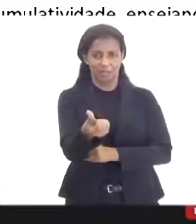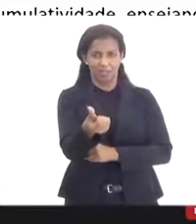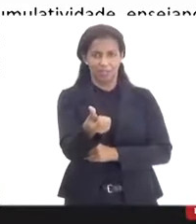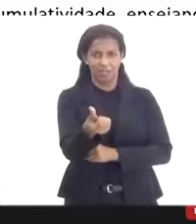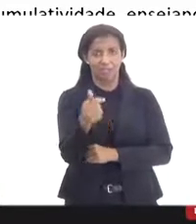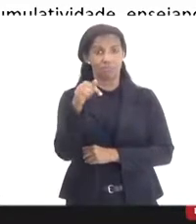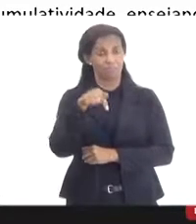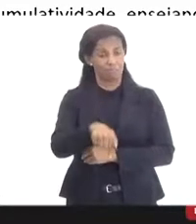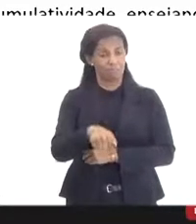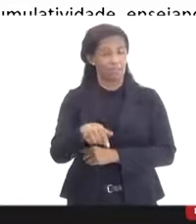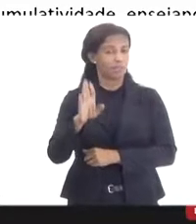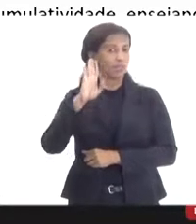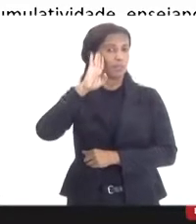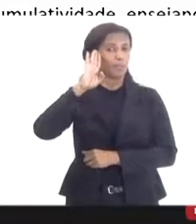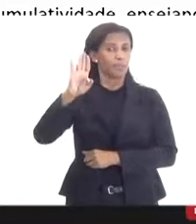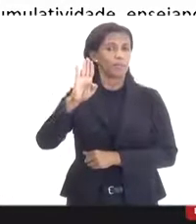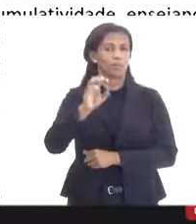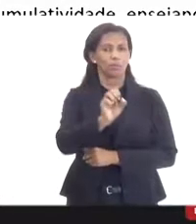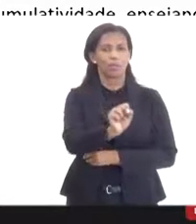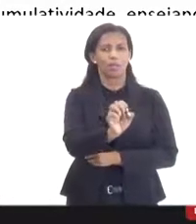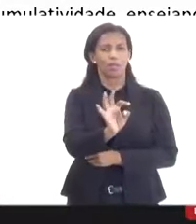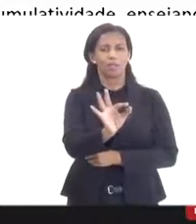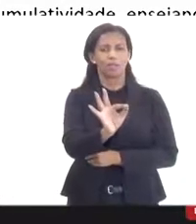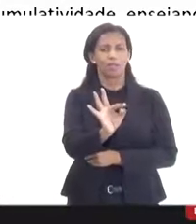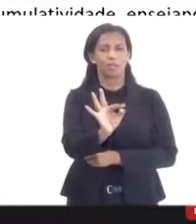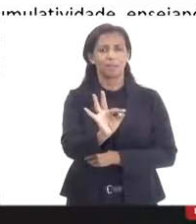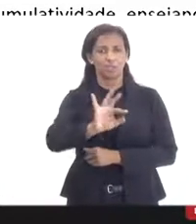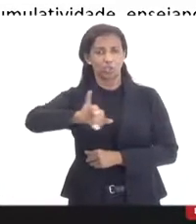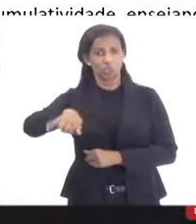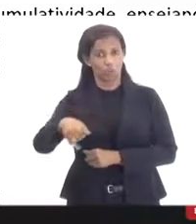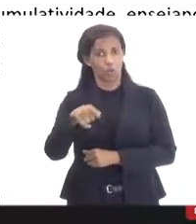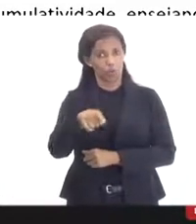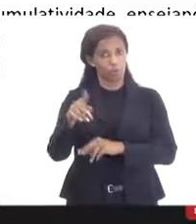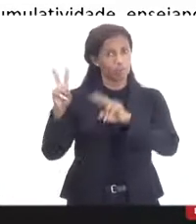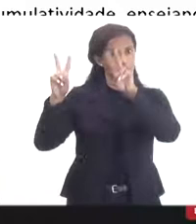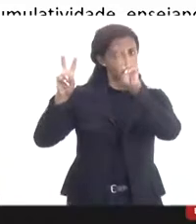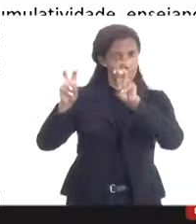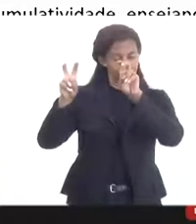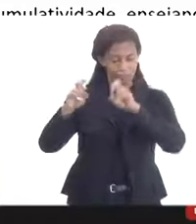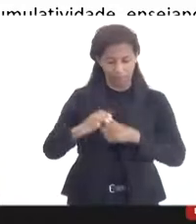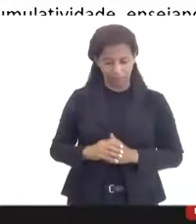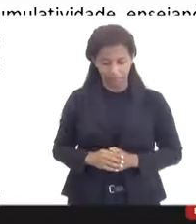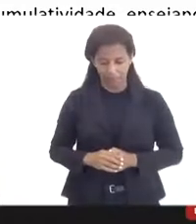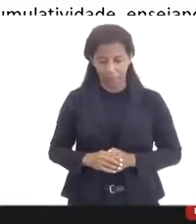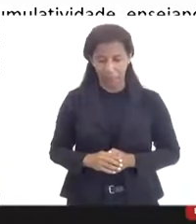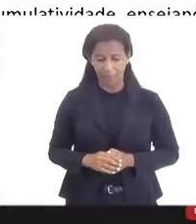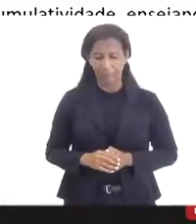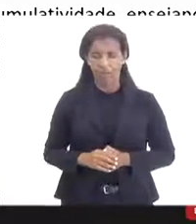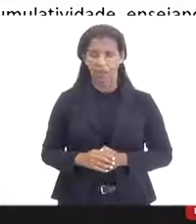esse tem sido o fundamento do STJ sobre isso. Mas, senhores, se eu entender